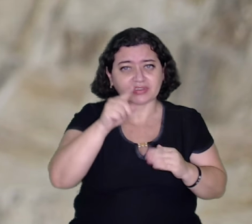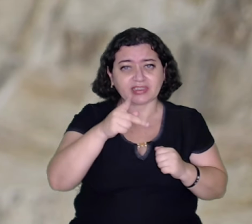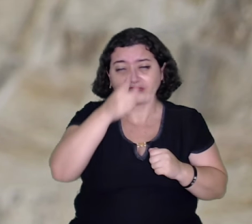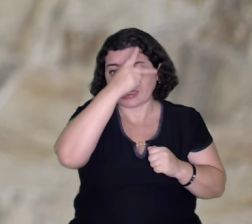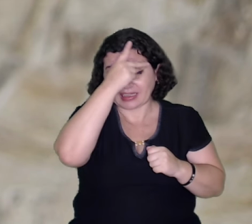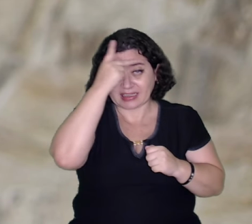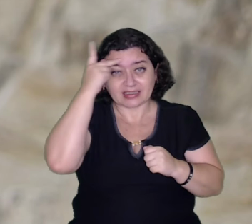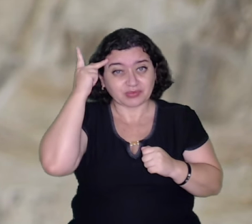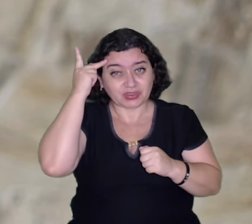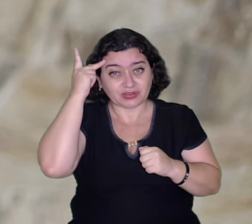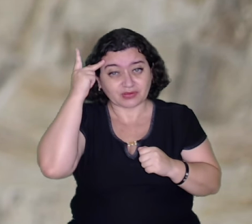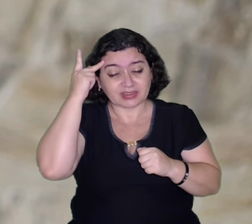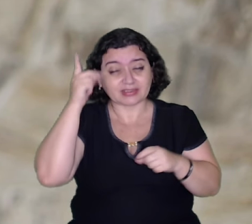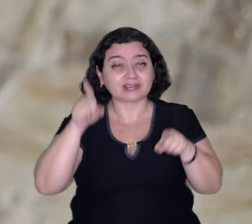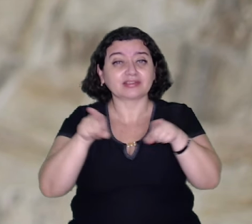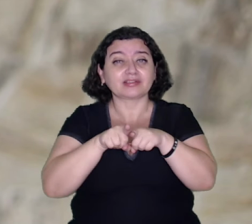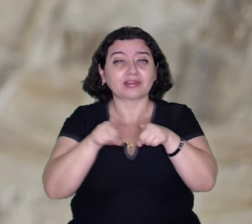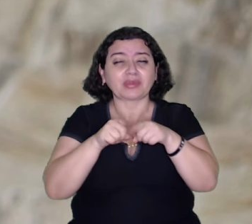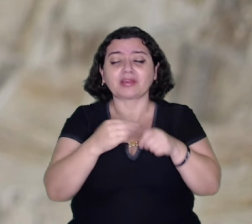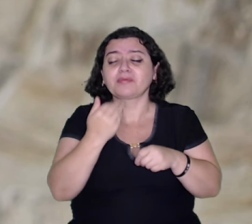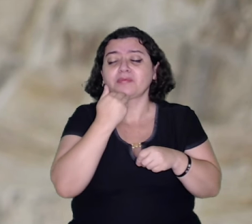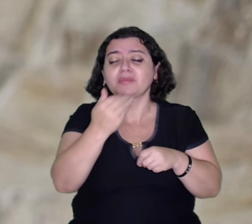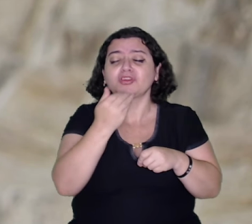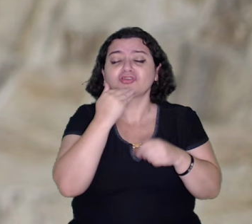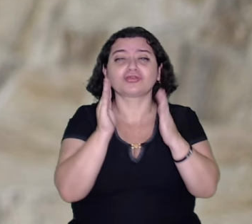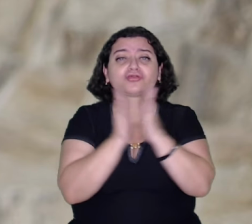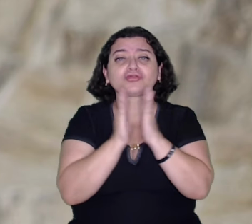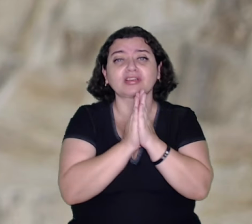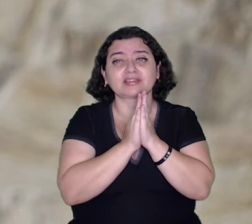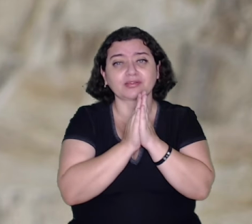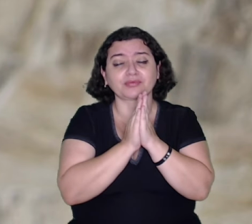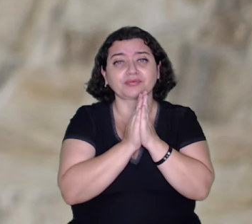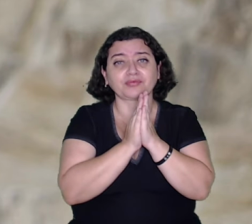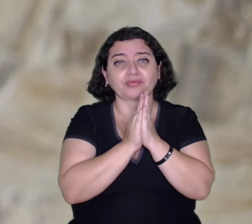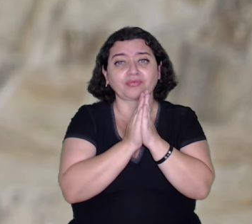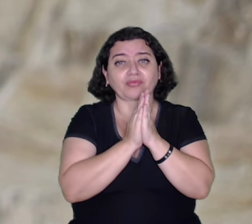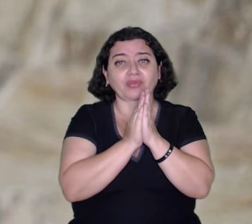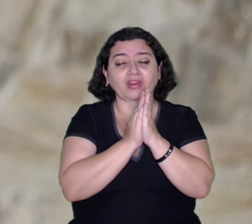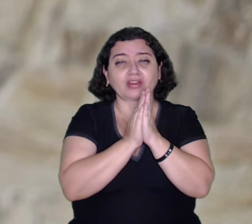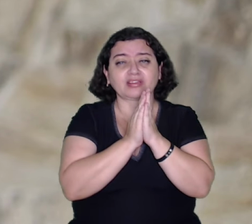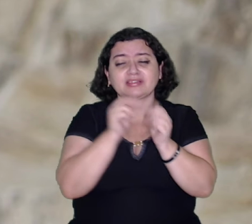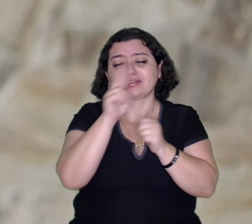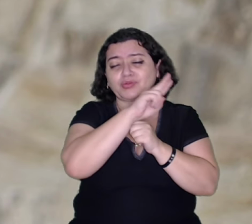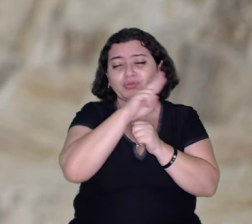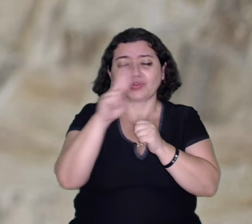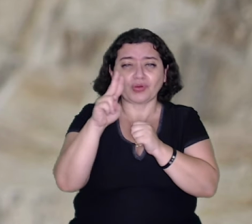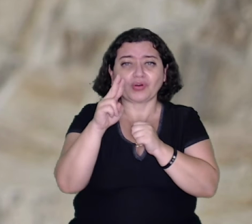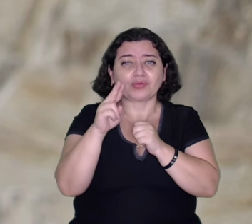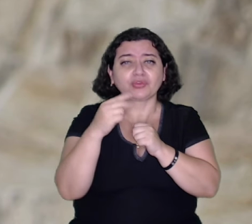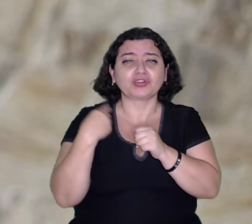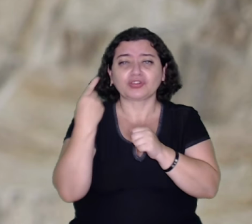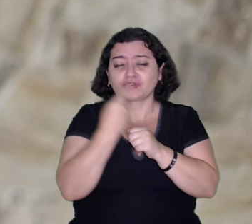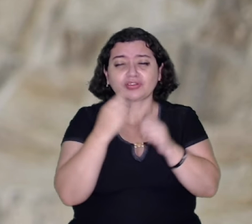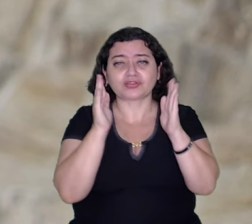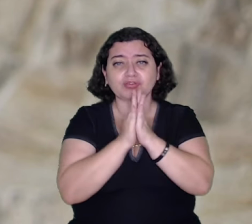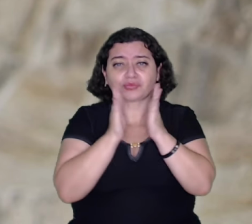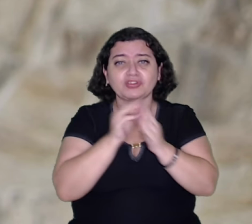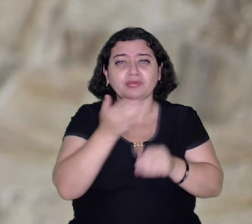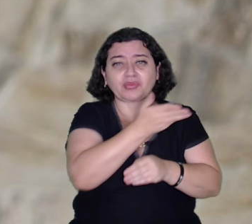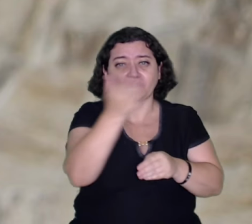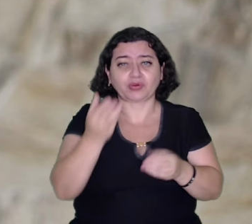que têm também pedido oração, né? Colocado aqui o seu nome, nós vamos orar por você.